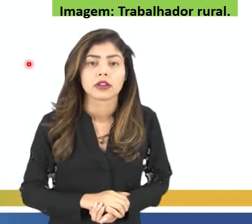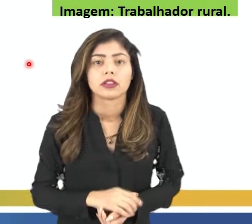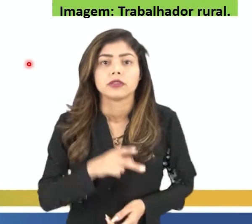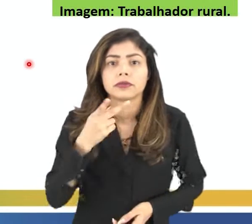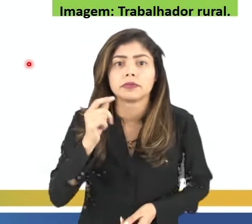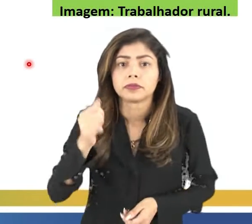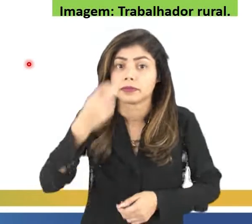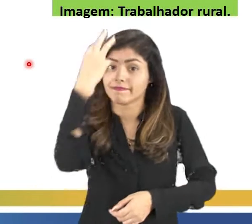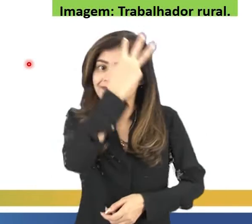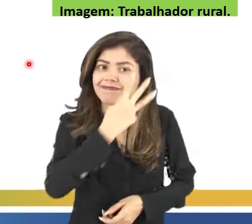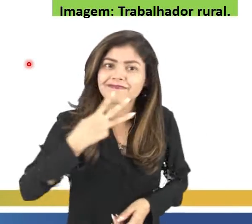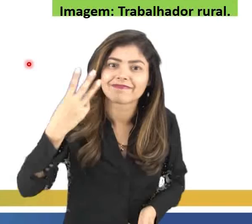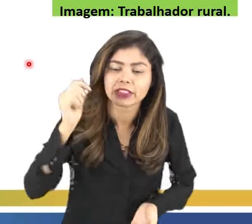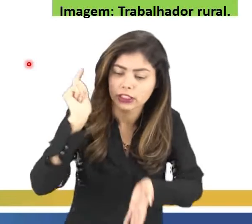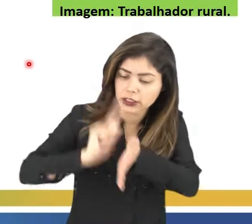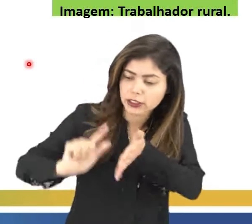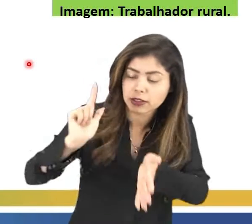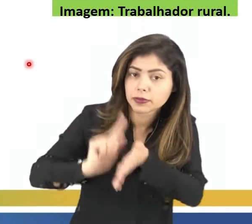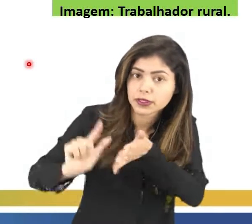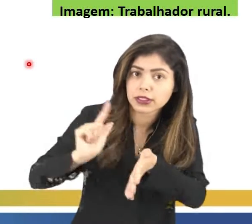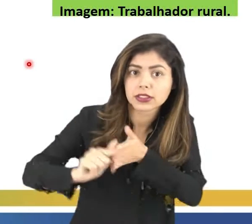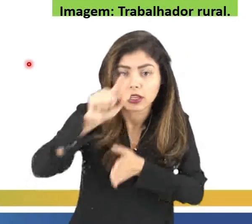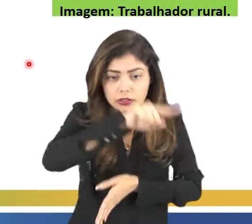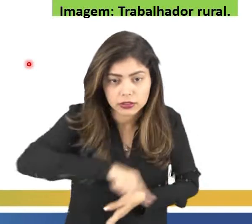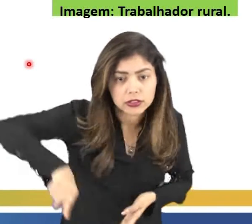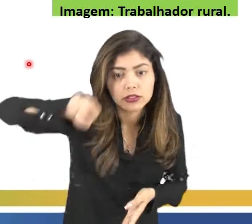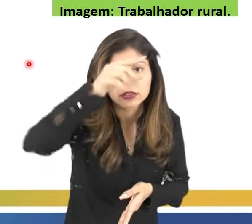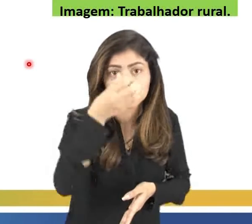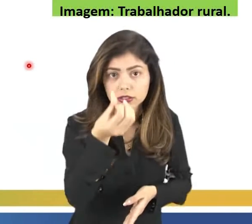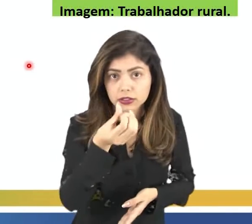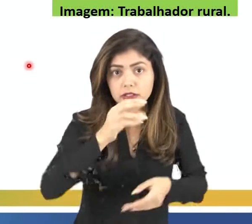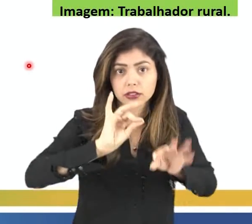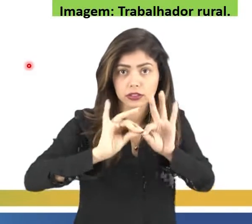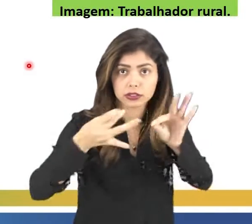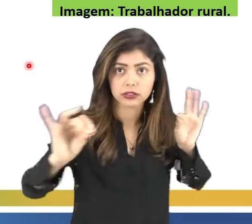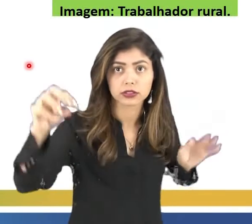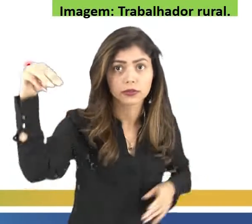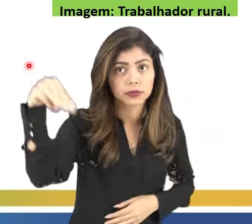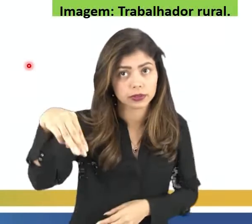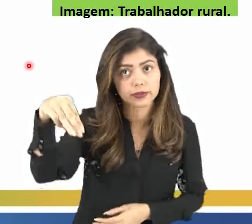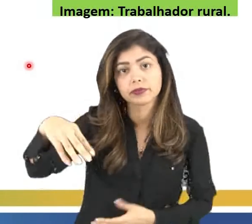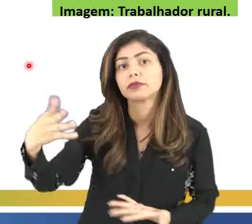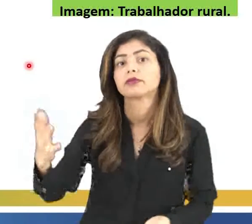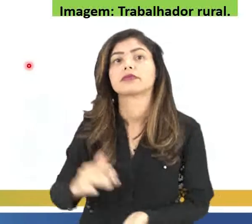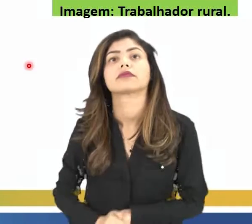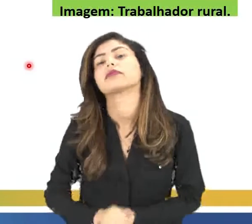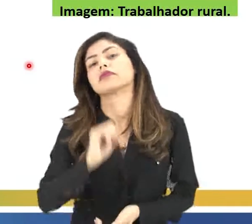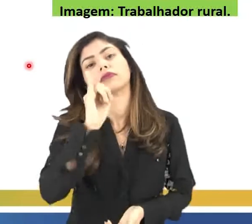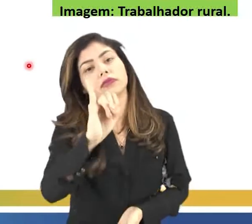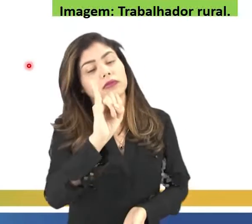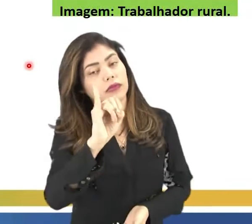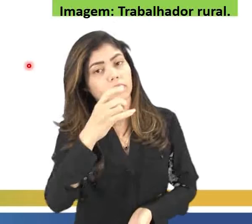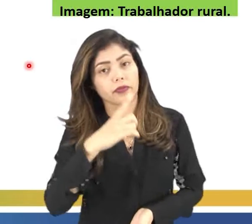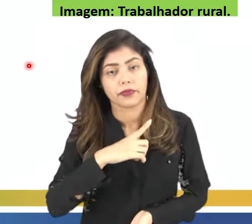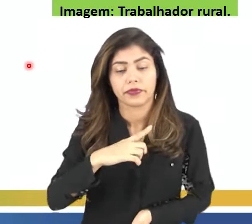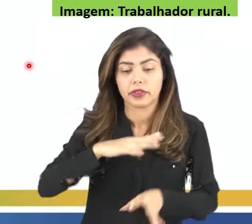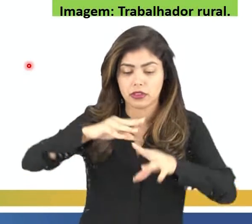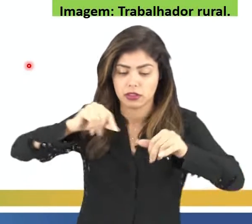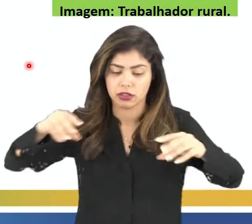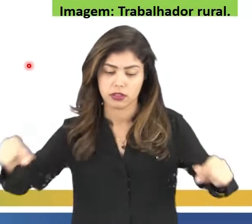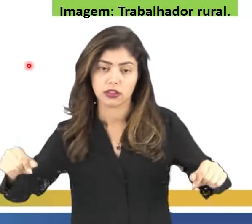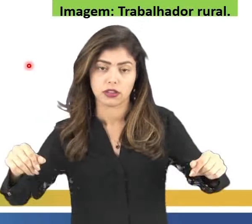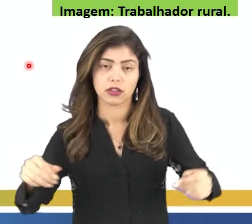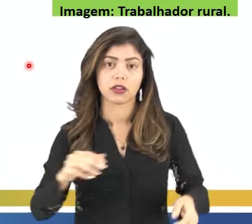gasta 3 horas para limpar um terreno circular de 6 metros. Se o terreno tiver